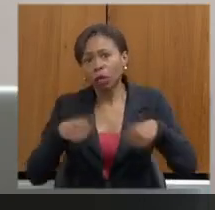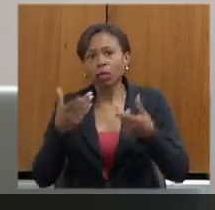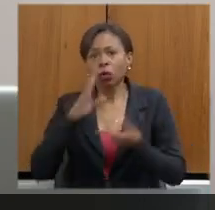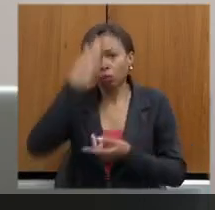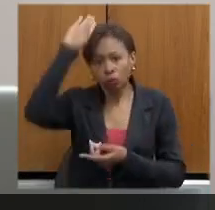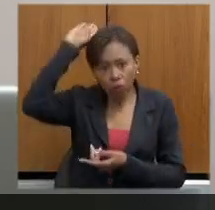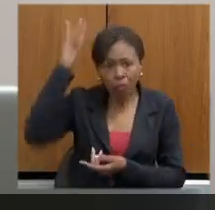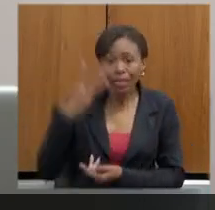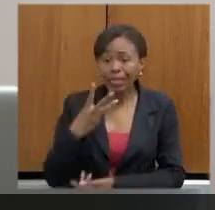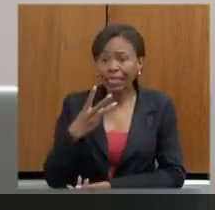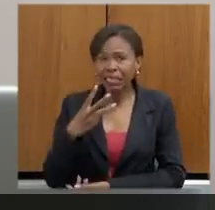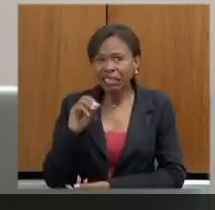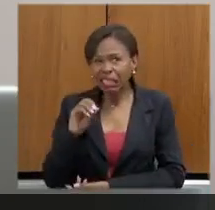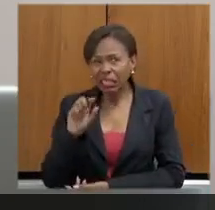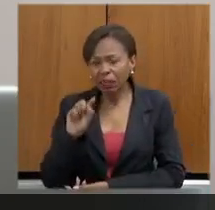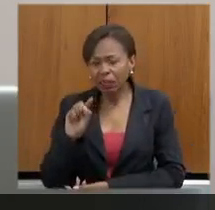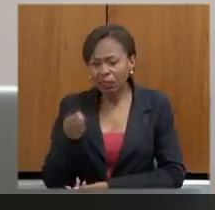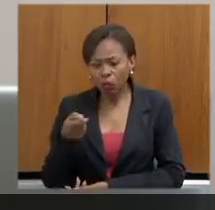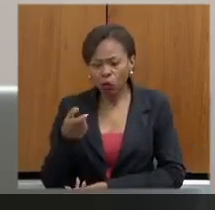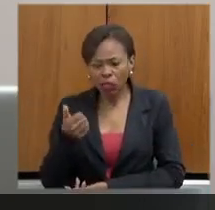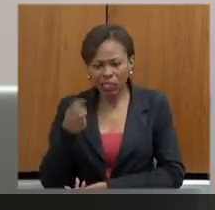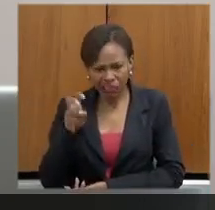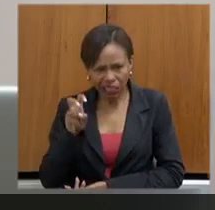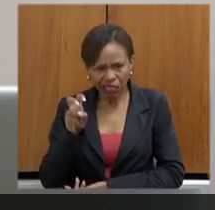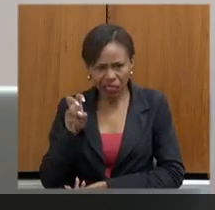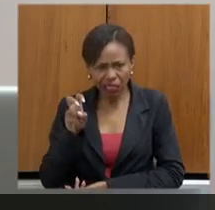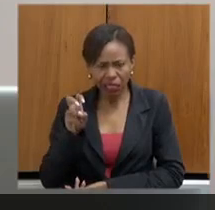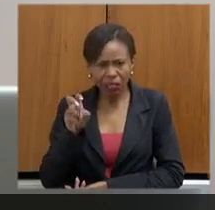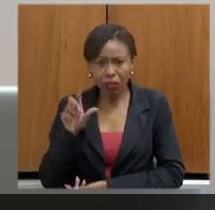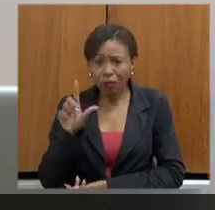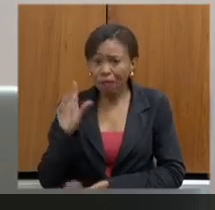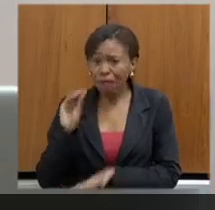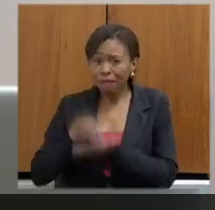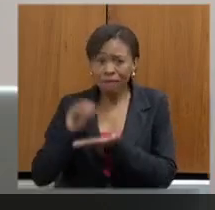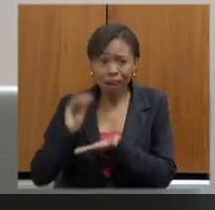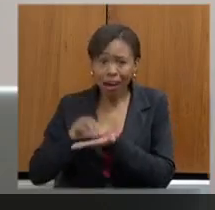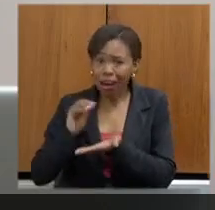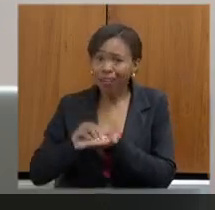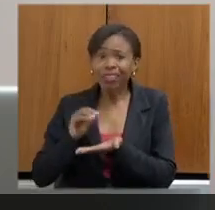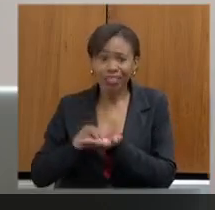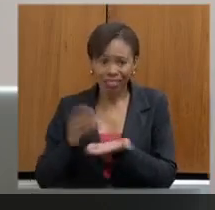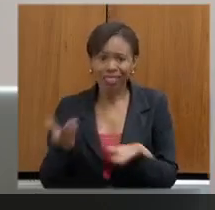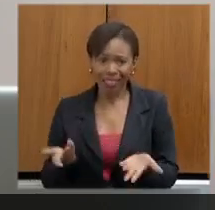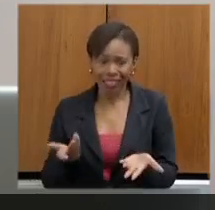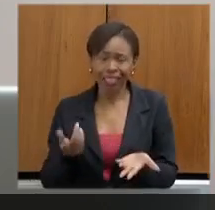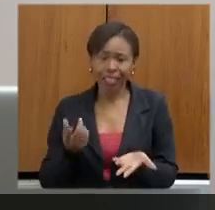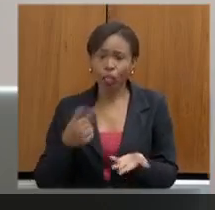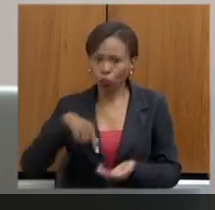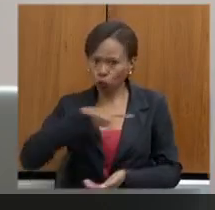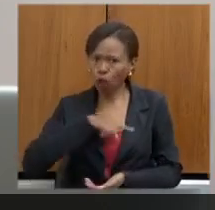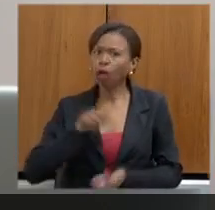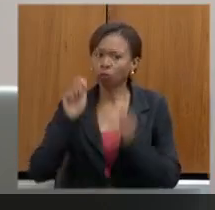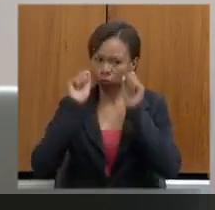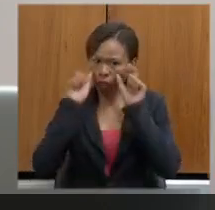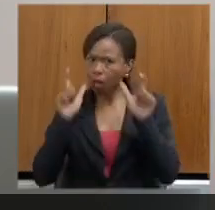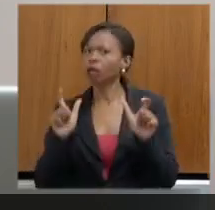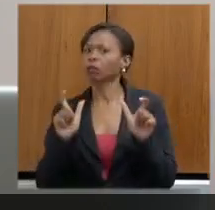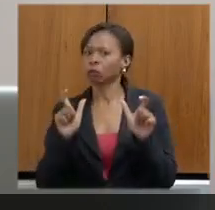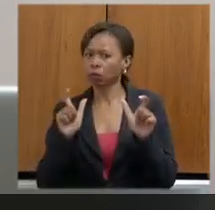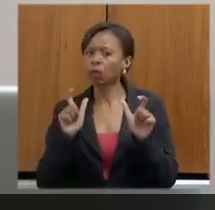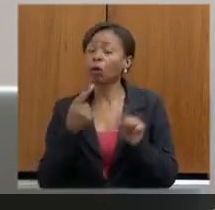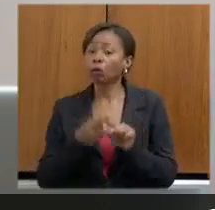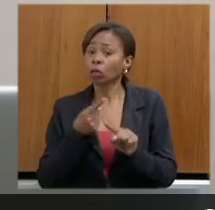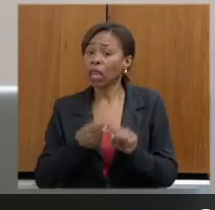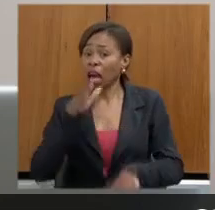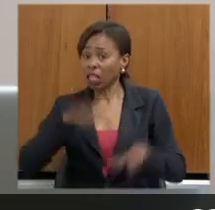atualizou 30. 15 então naquele que é crucial para audiência pública a gente tá muito a tempo e que pesa as